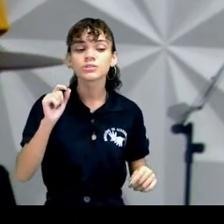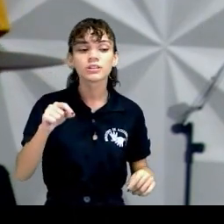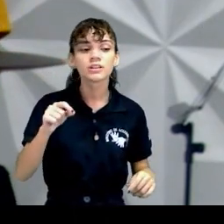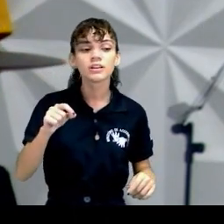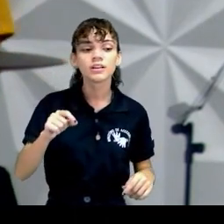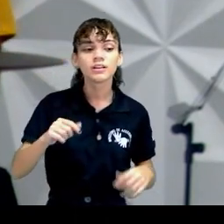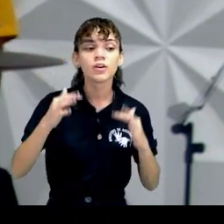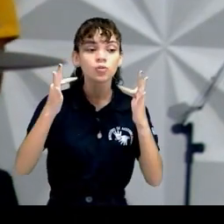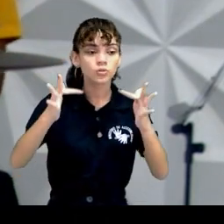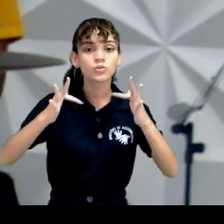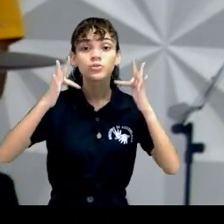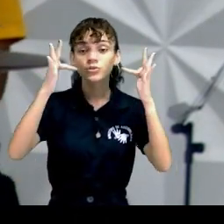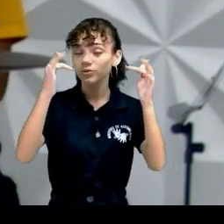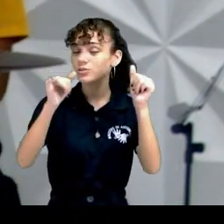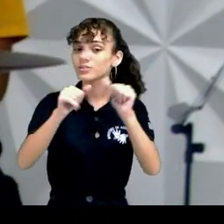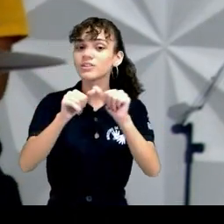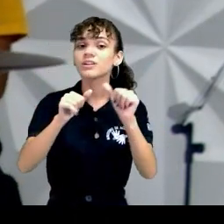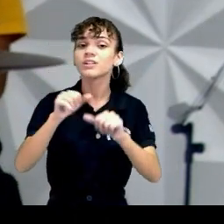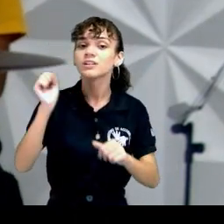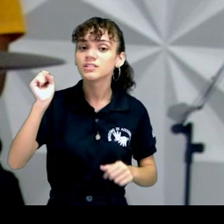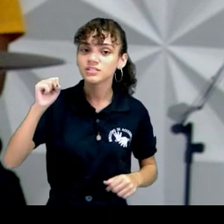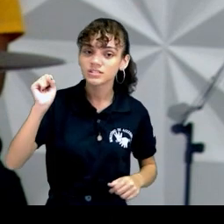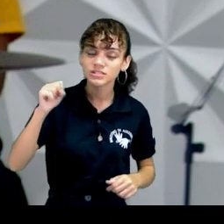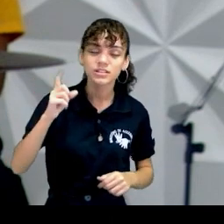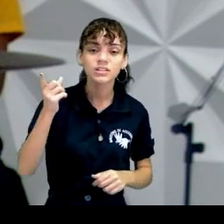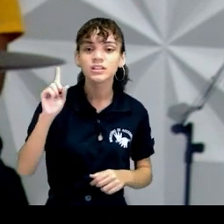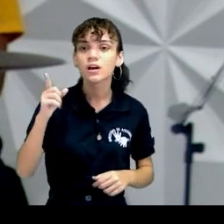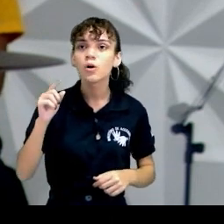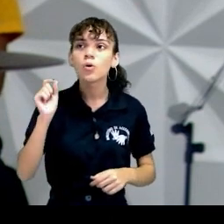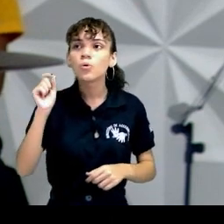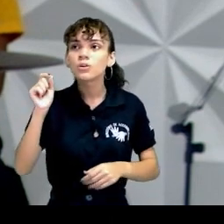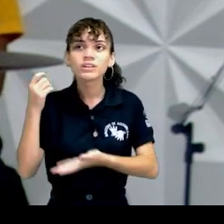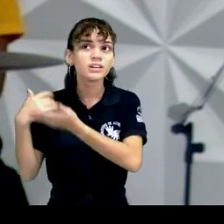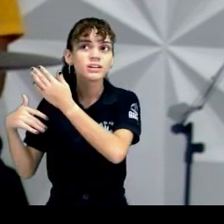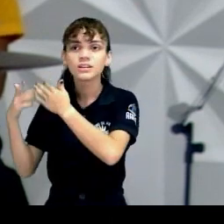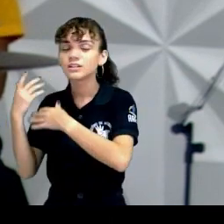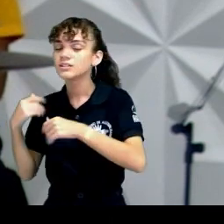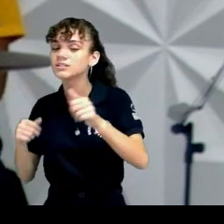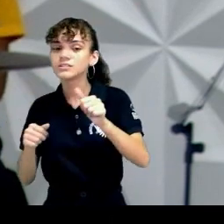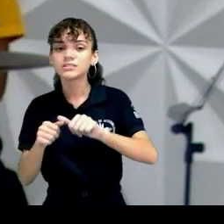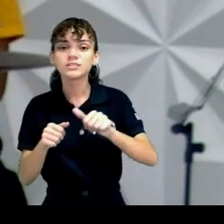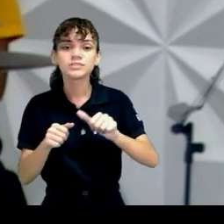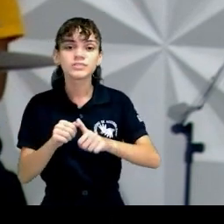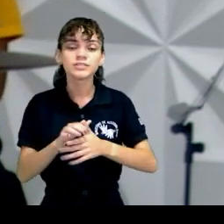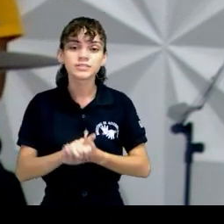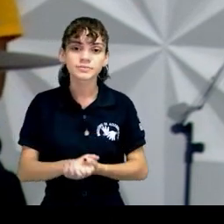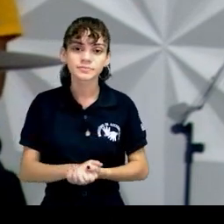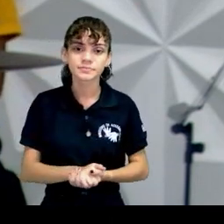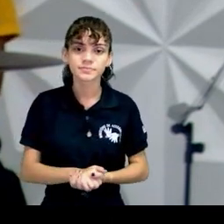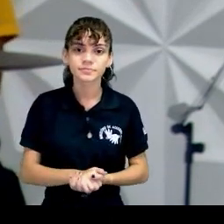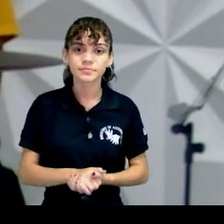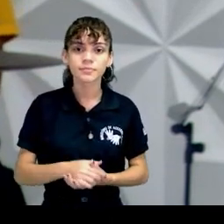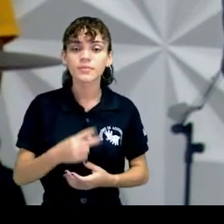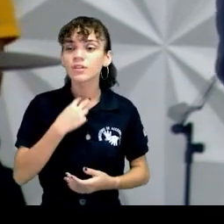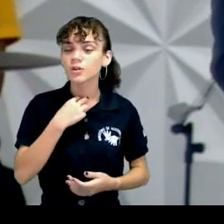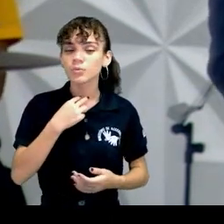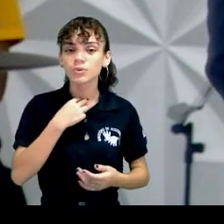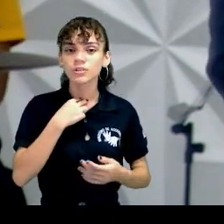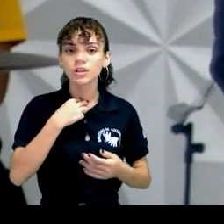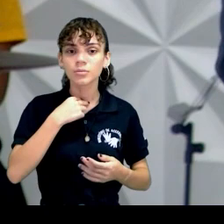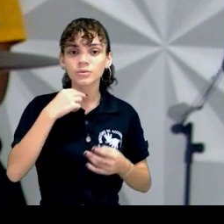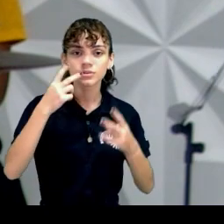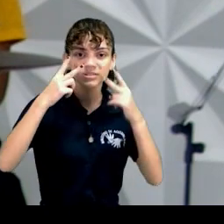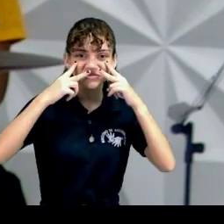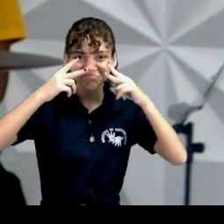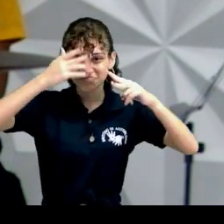fazendo. E não podemos perder de vista desse poder de Jesus, que pode fazer no tempo dEle, para a glória e